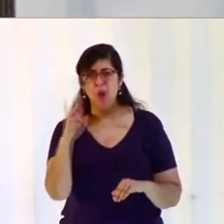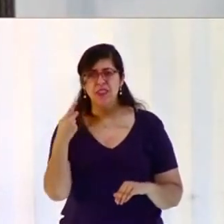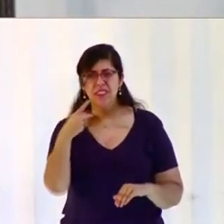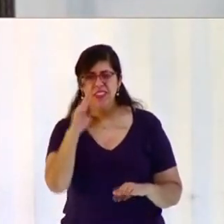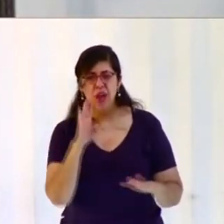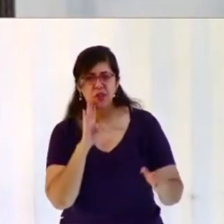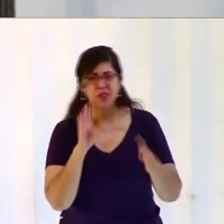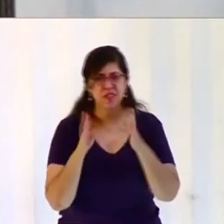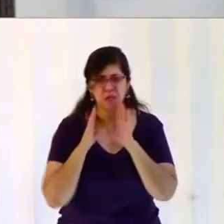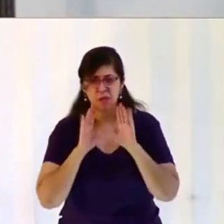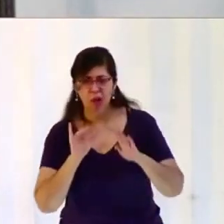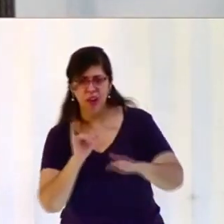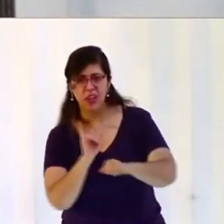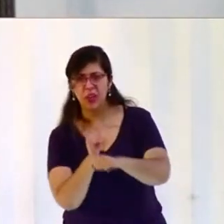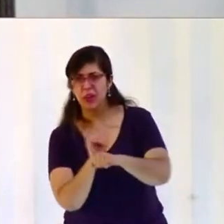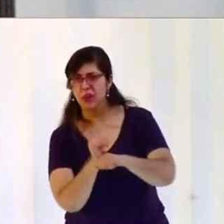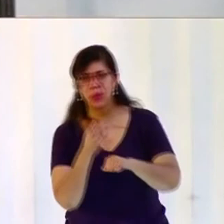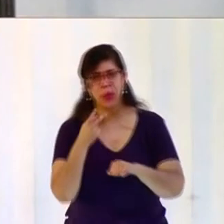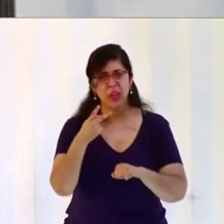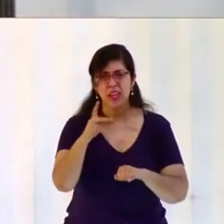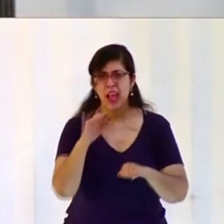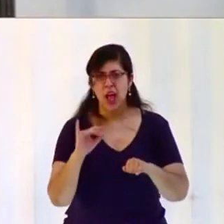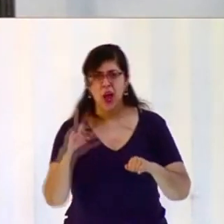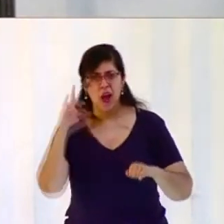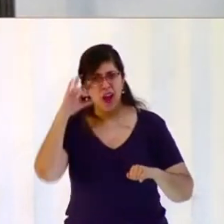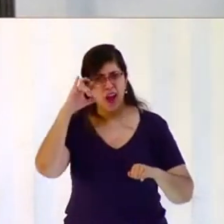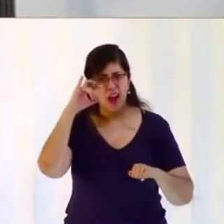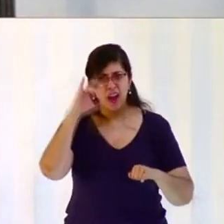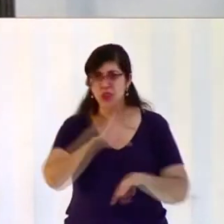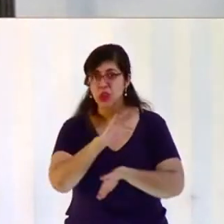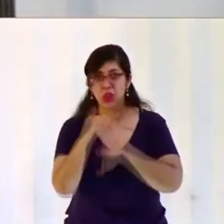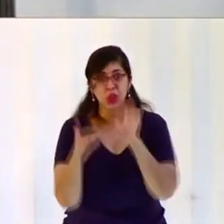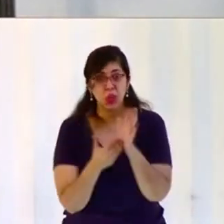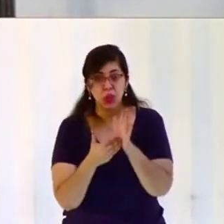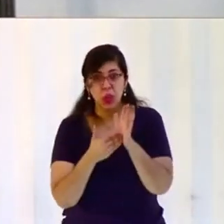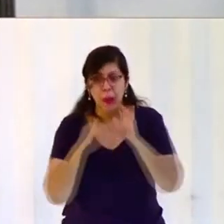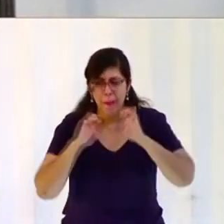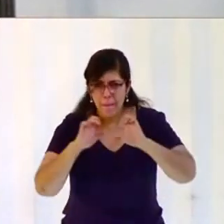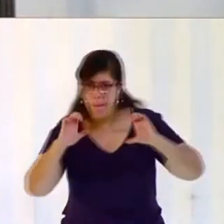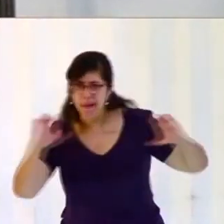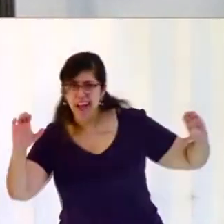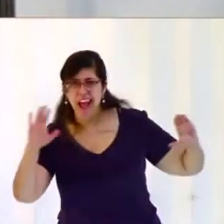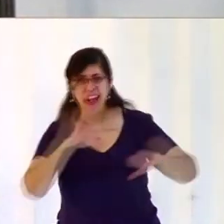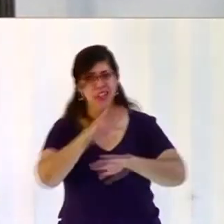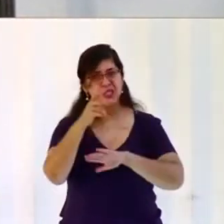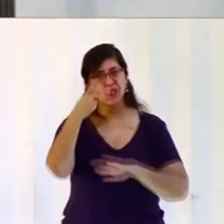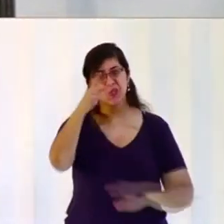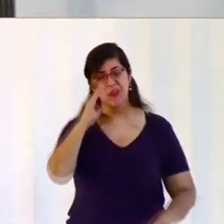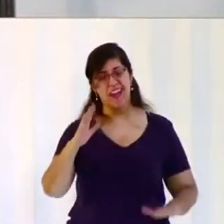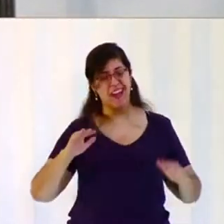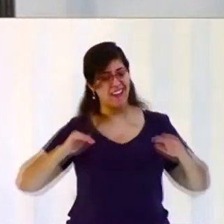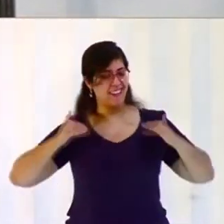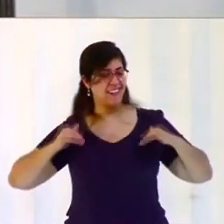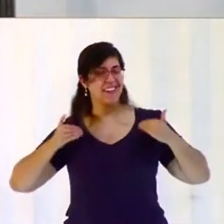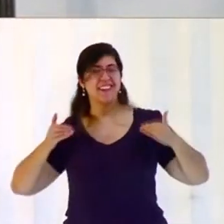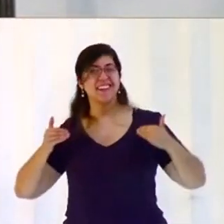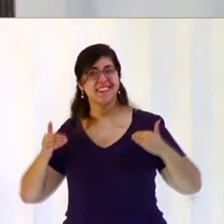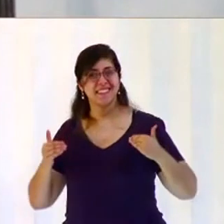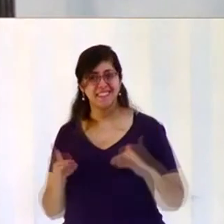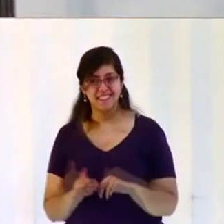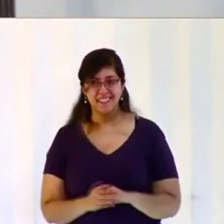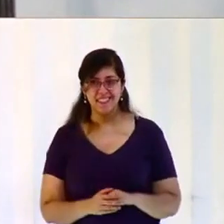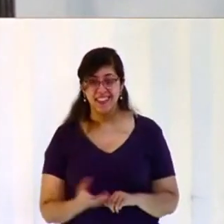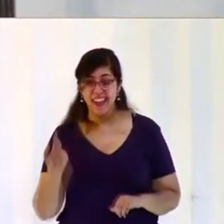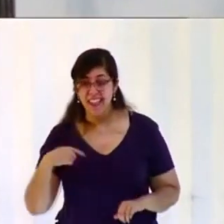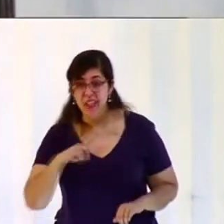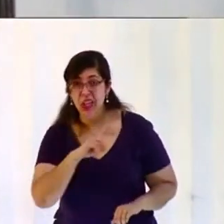amigos para que eles conheçam a sua alegria. Cristão, não deixe as pessoas terem pena de você.